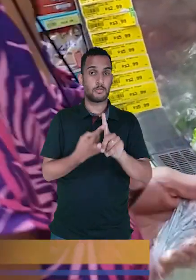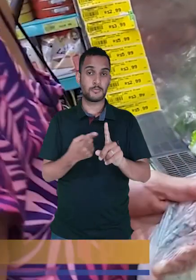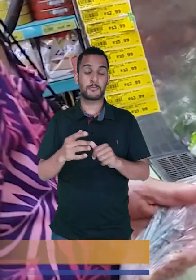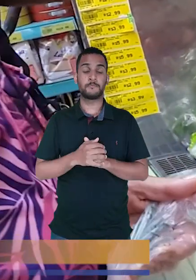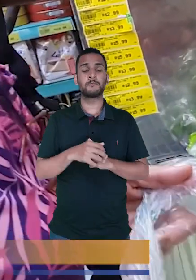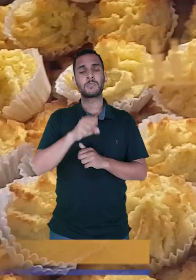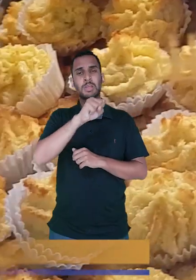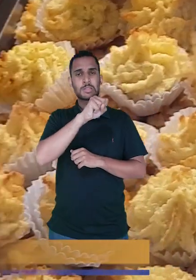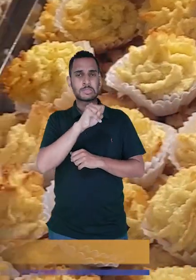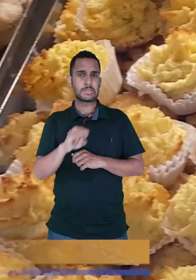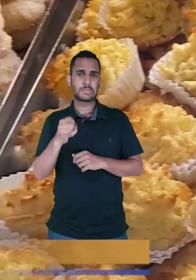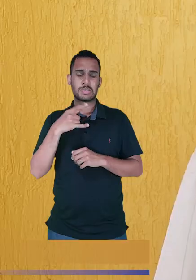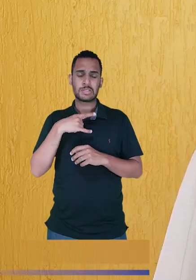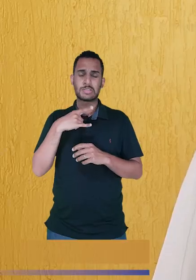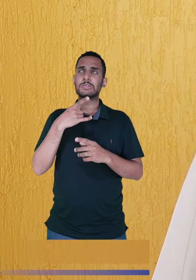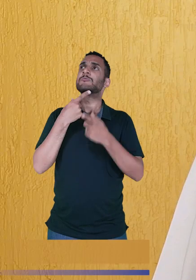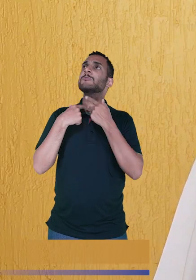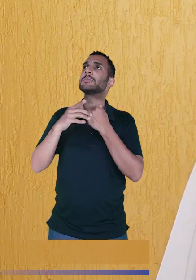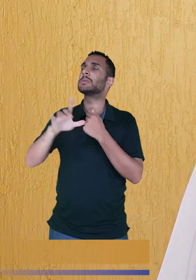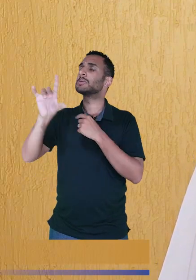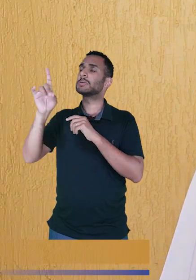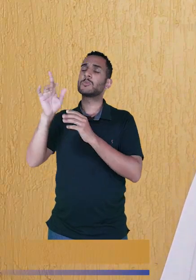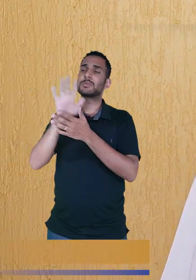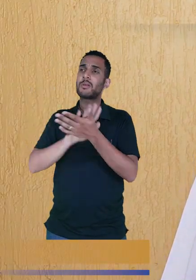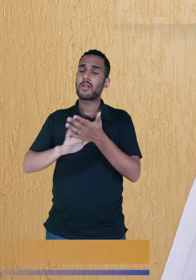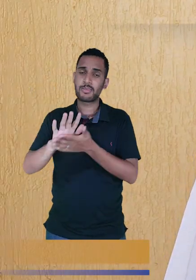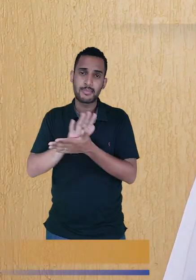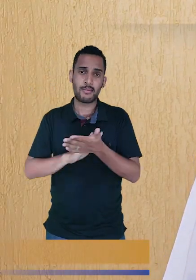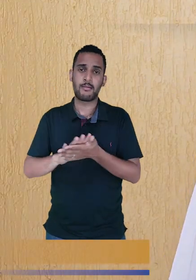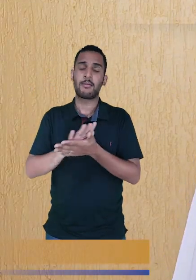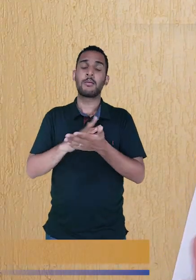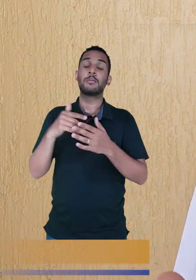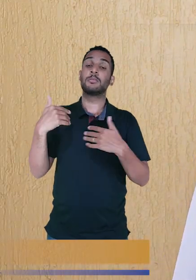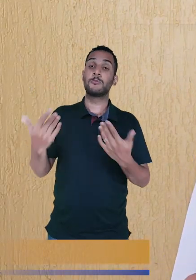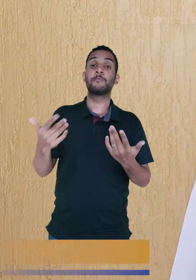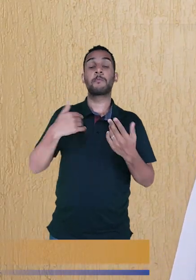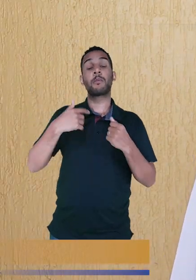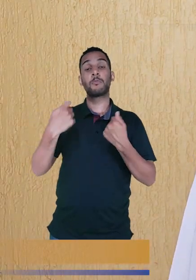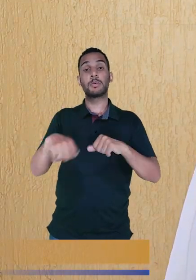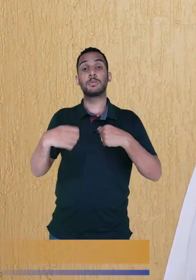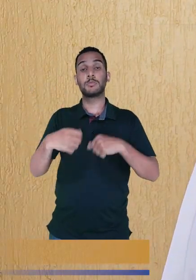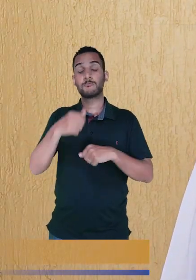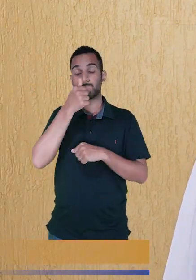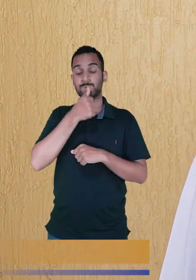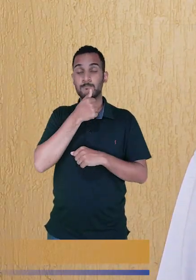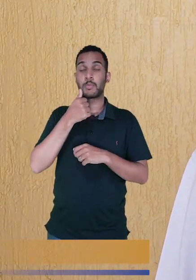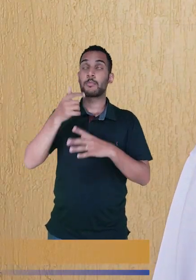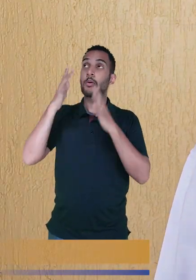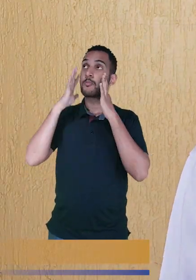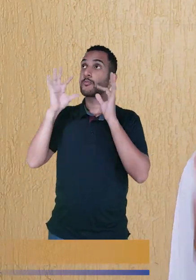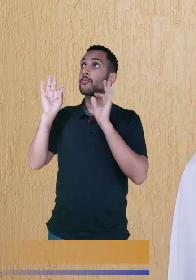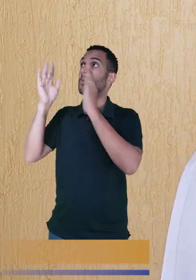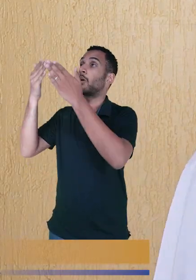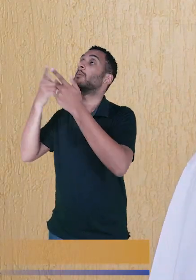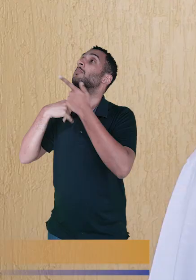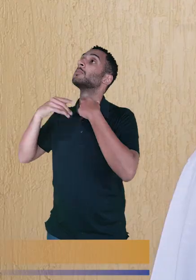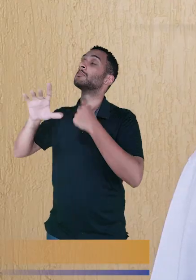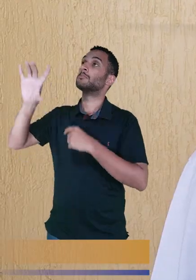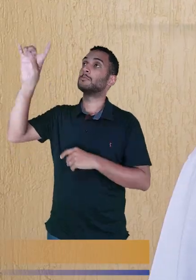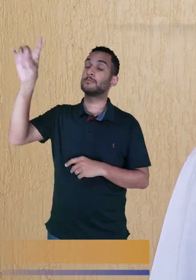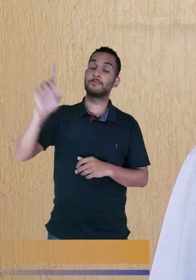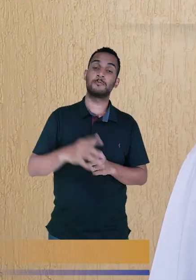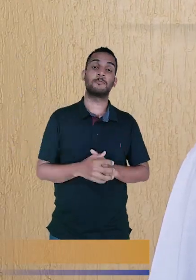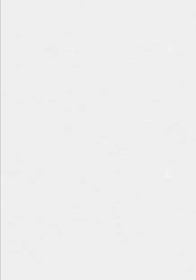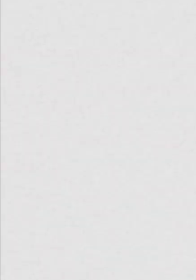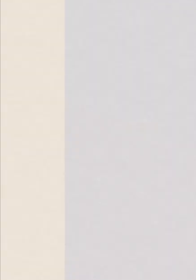e a mulher durante a gravidez. Se meu coração não está em Deus, meu coração não está buscando fazer a vontade de Deus. Tem que ter, é morrer para mim mesmo e fazer totalmente a